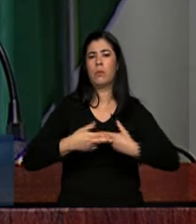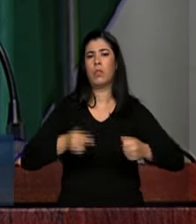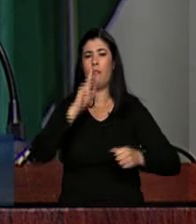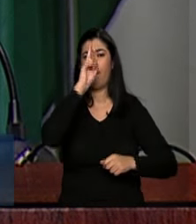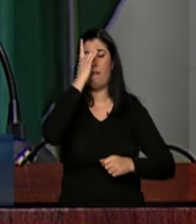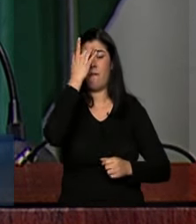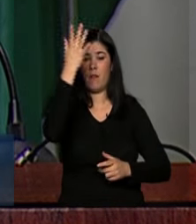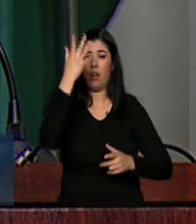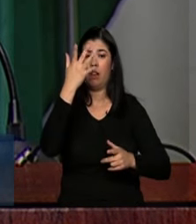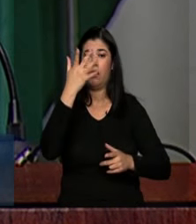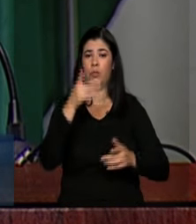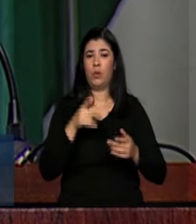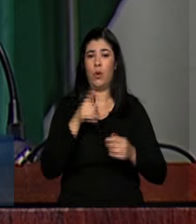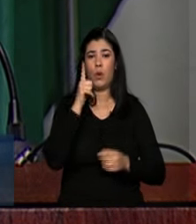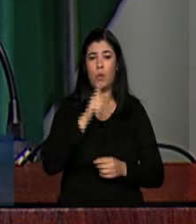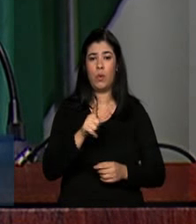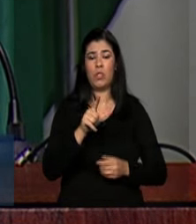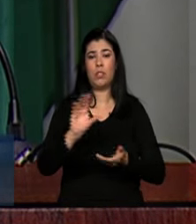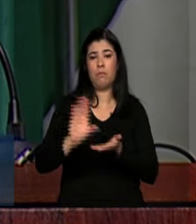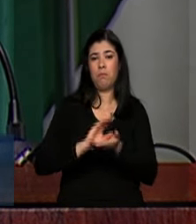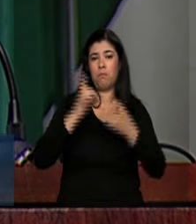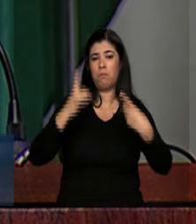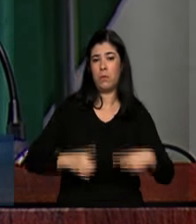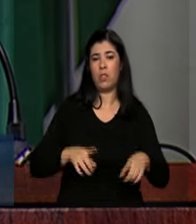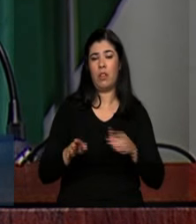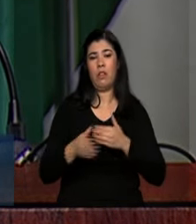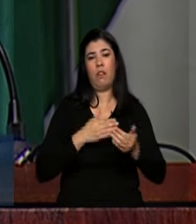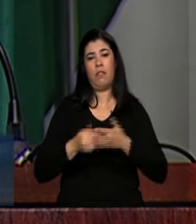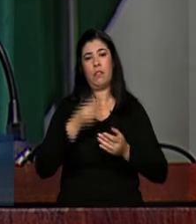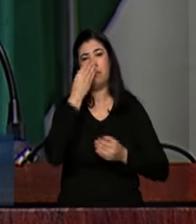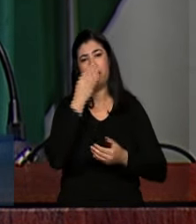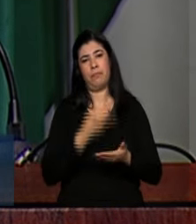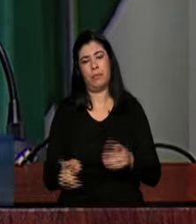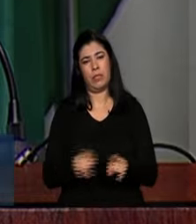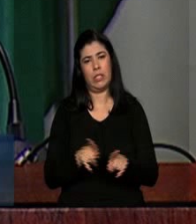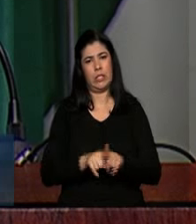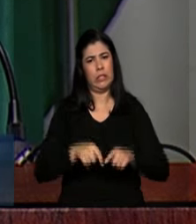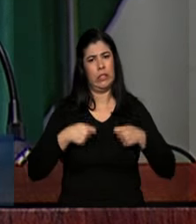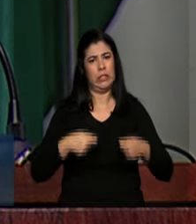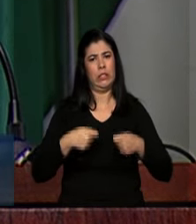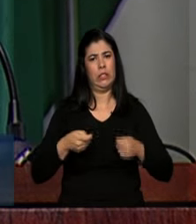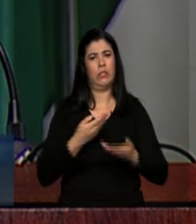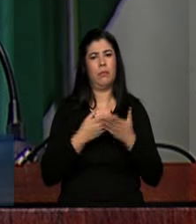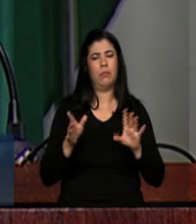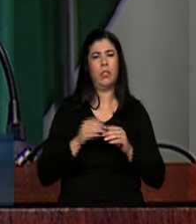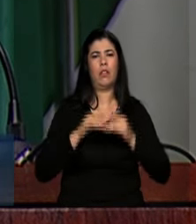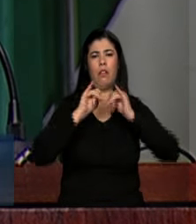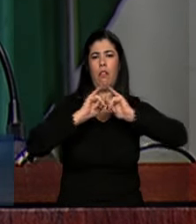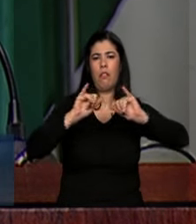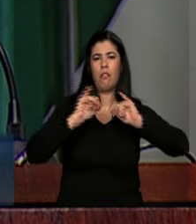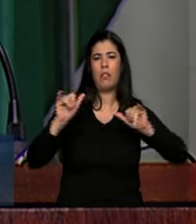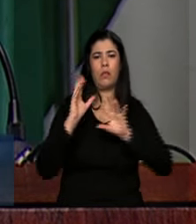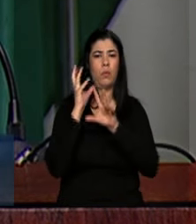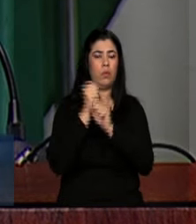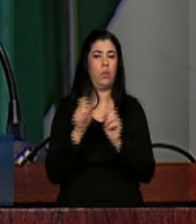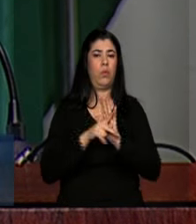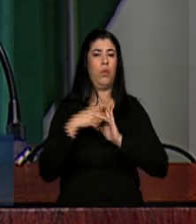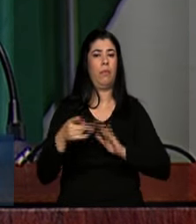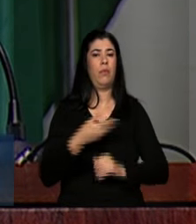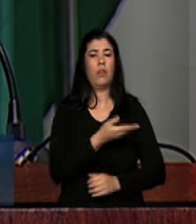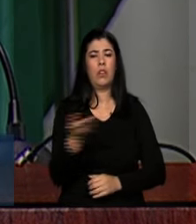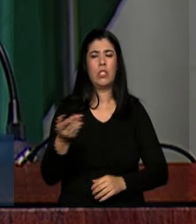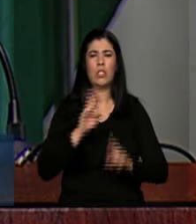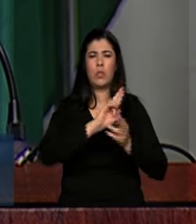às sanções, com resultados muitas vezes desastrosos. Num desafio aberto às lições da história recente,